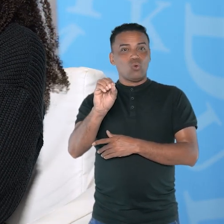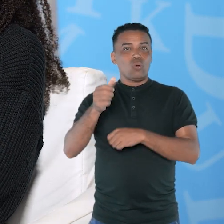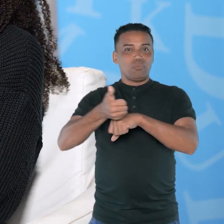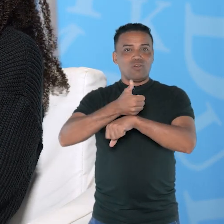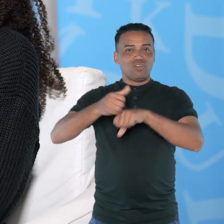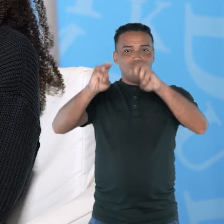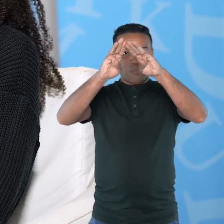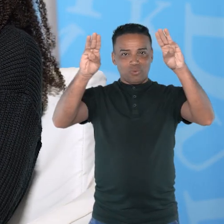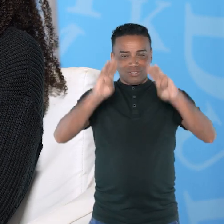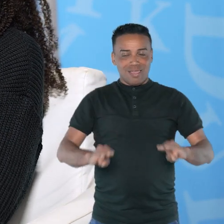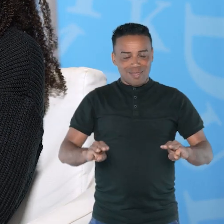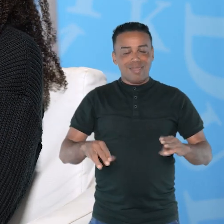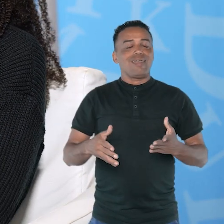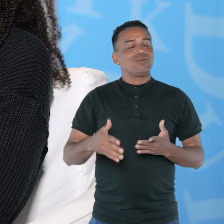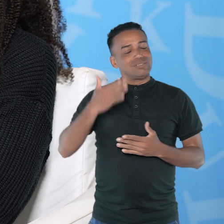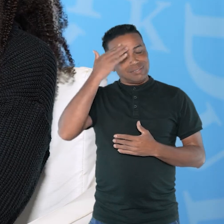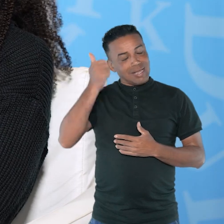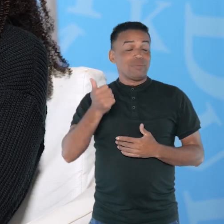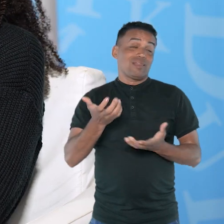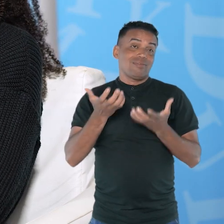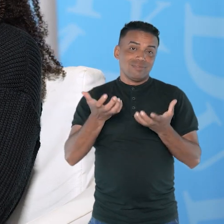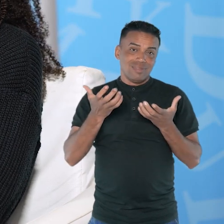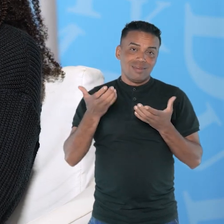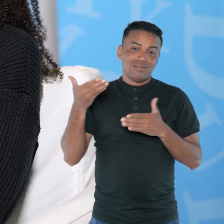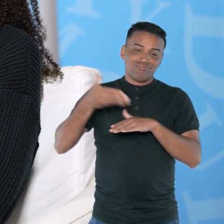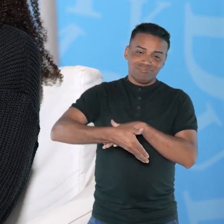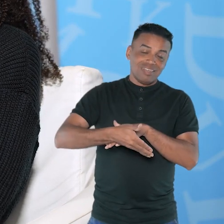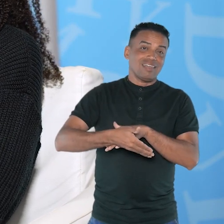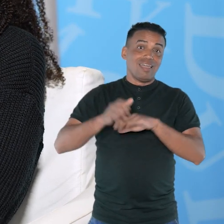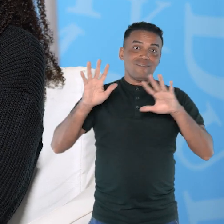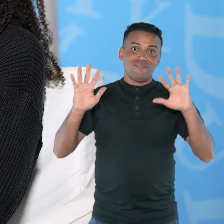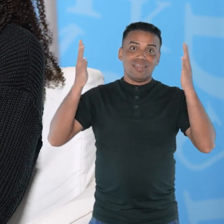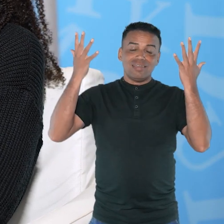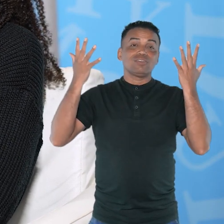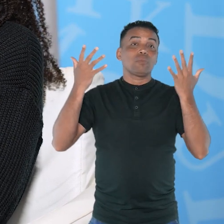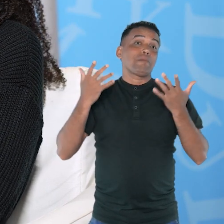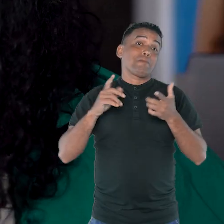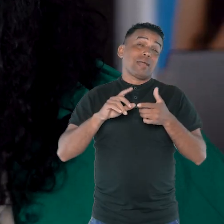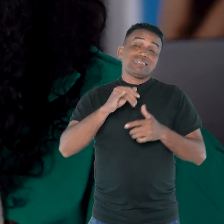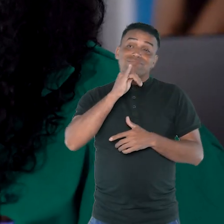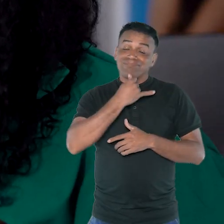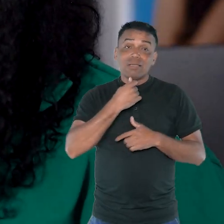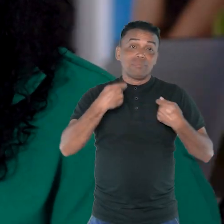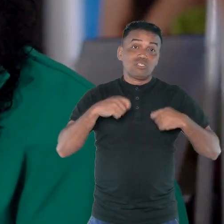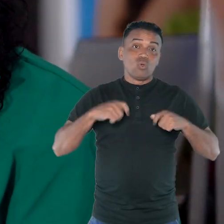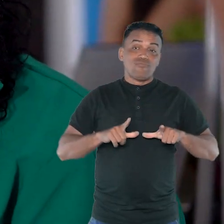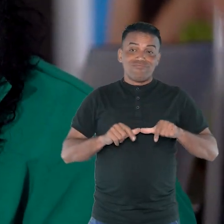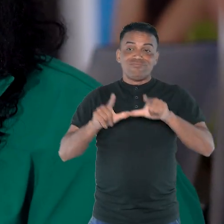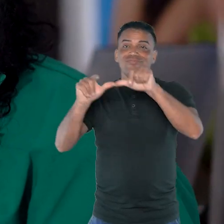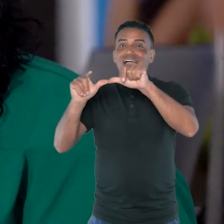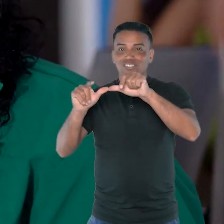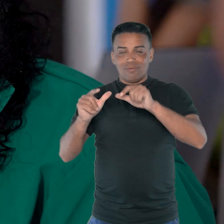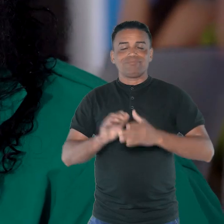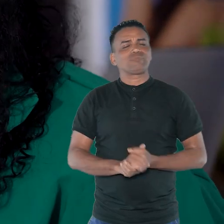presença. A Jonas sabe o tanto que ele queria esse evento aqui, mas, infelizmente, ele teve que viajar. Eu